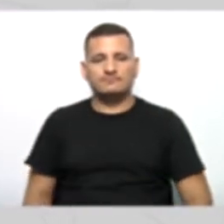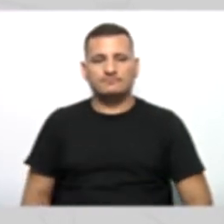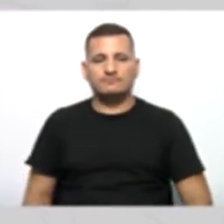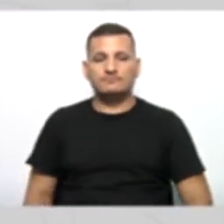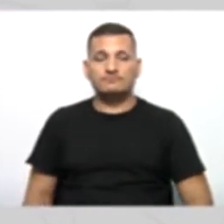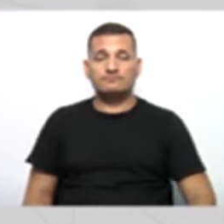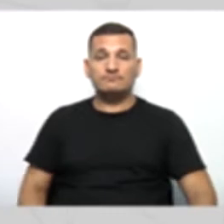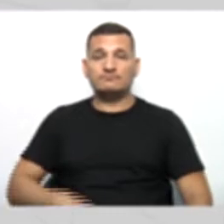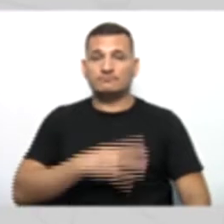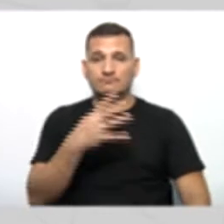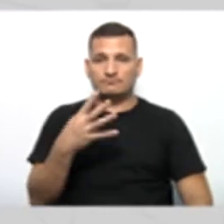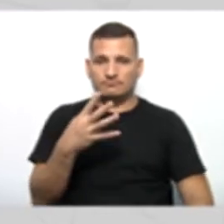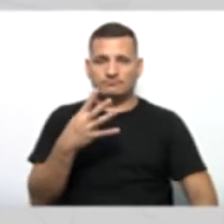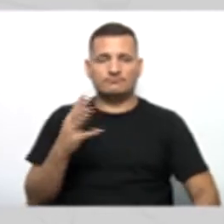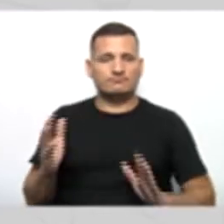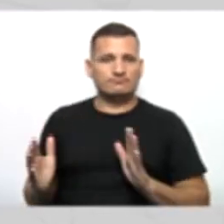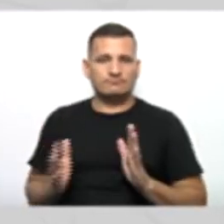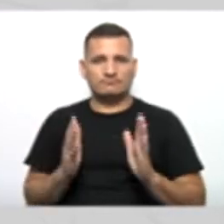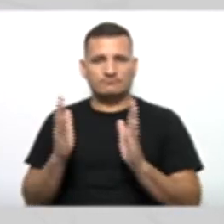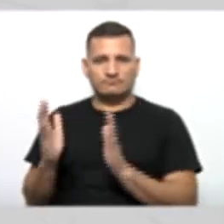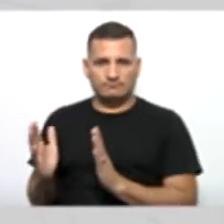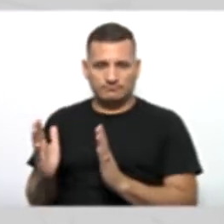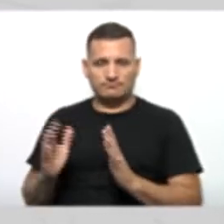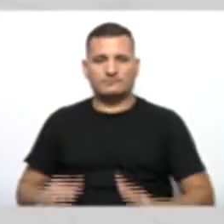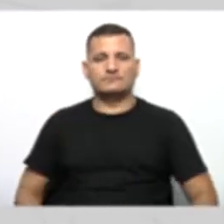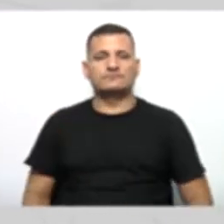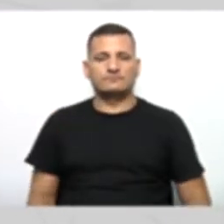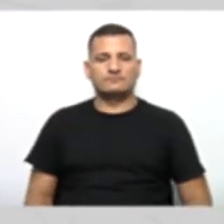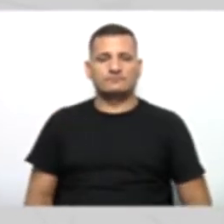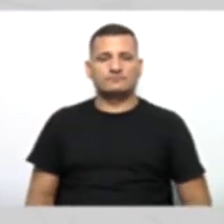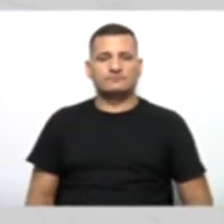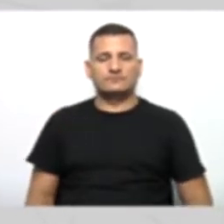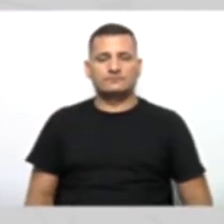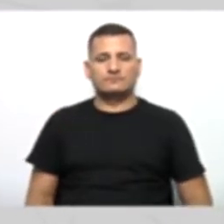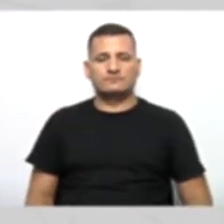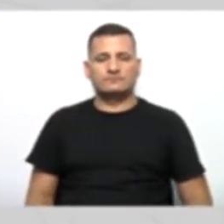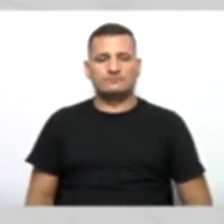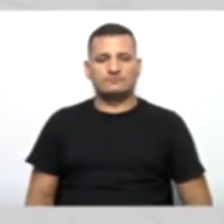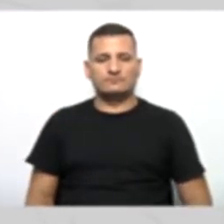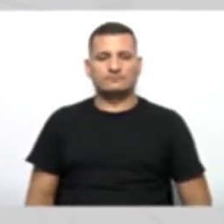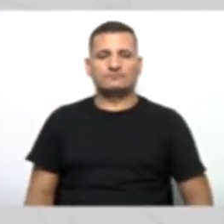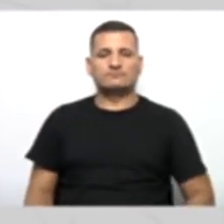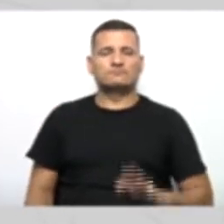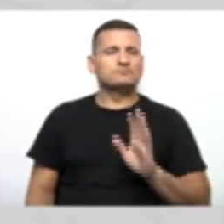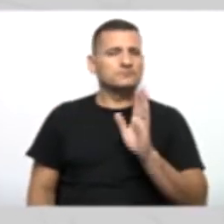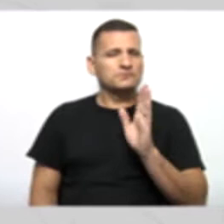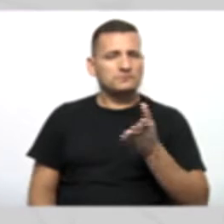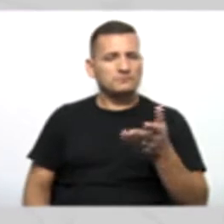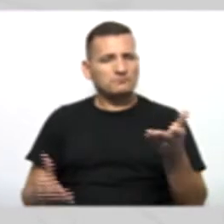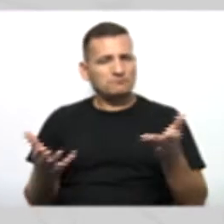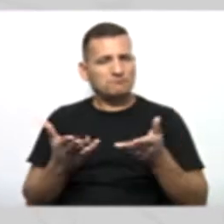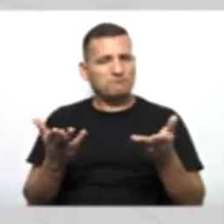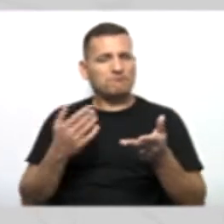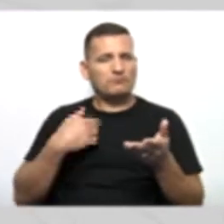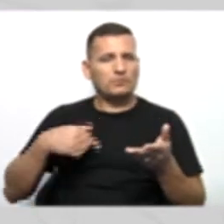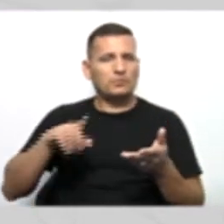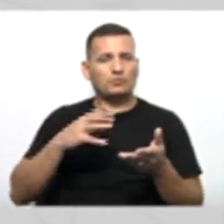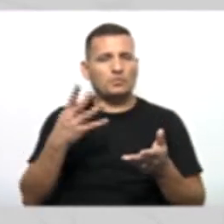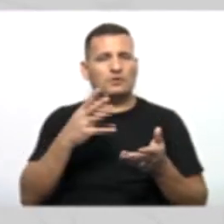O quarto estágio, nós estamos ainda no meio desse quarto estágio, não podemos dizer que nós já estamos plenamente no quarto estágio. Por